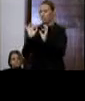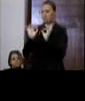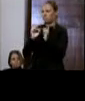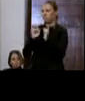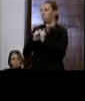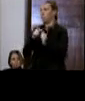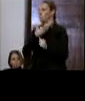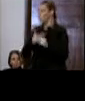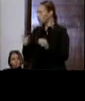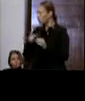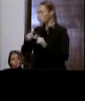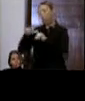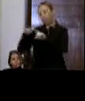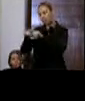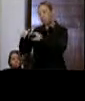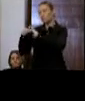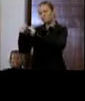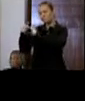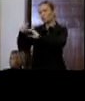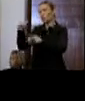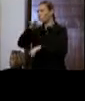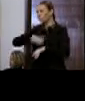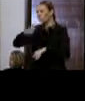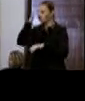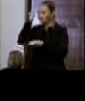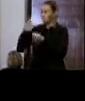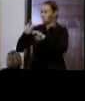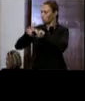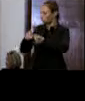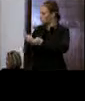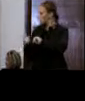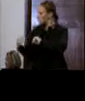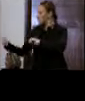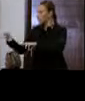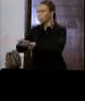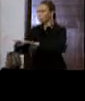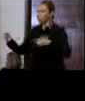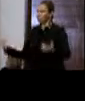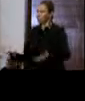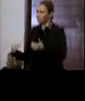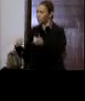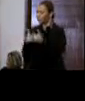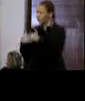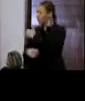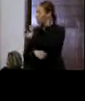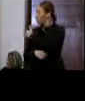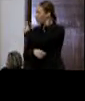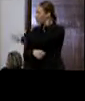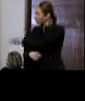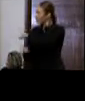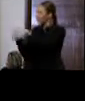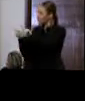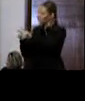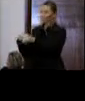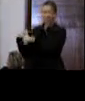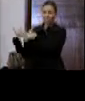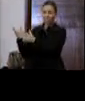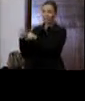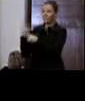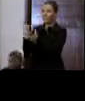aqui conosco. Uma saudação a todos que estão aqui nesta mesa, neste momento, ao meu vizinho aqui, o Guido, que nós trabalhamos no